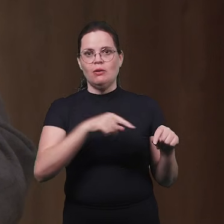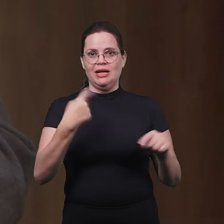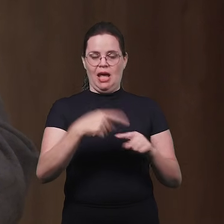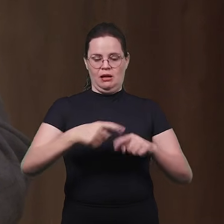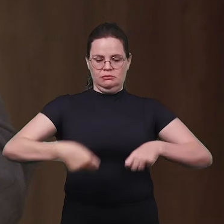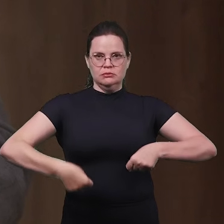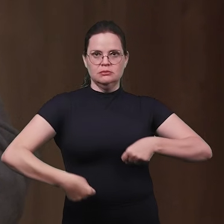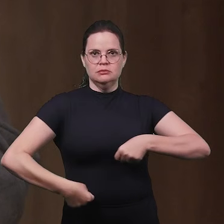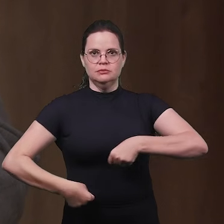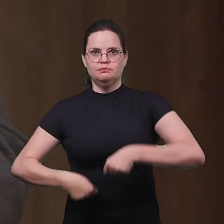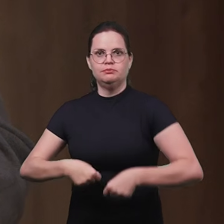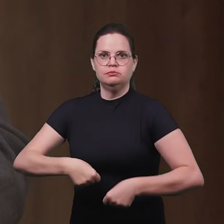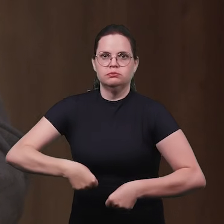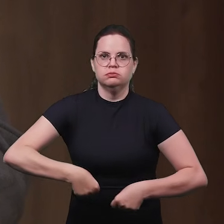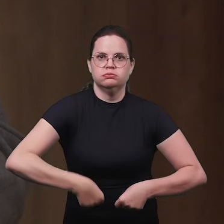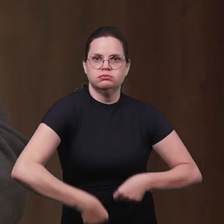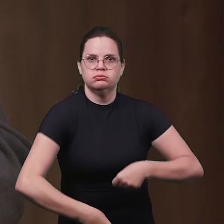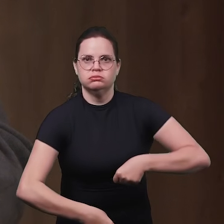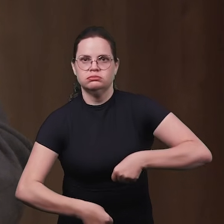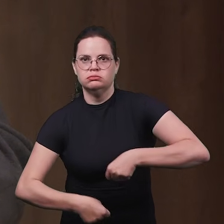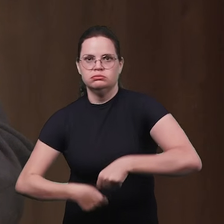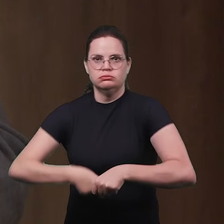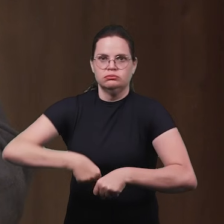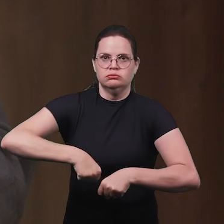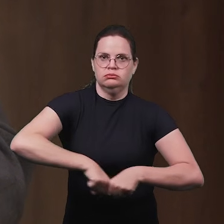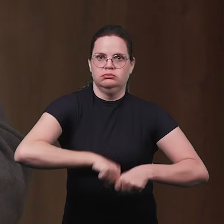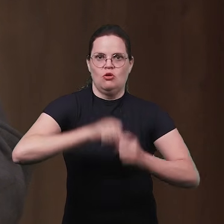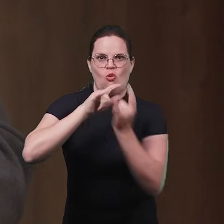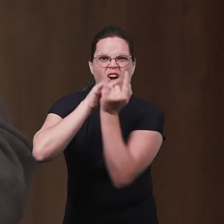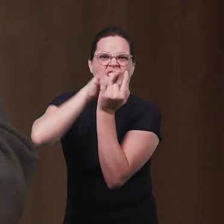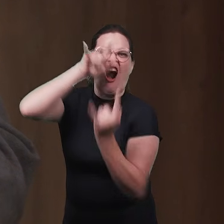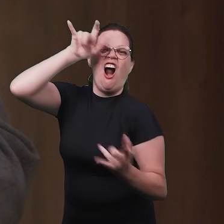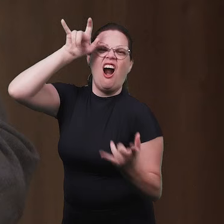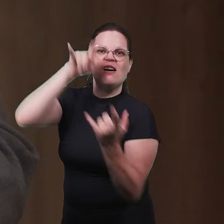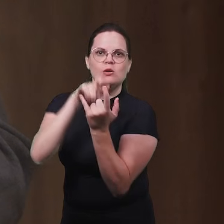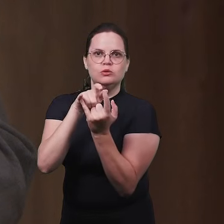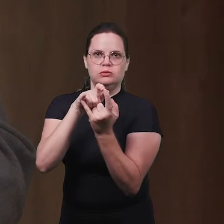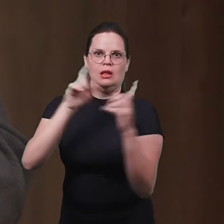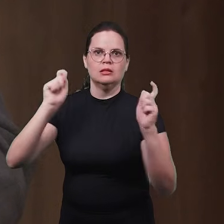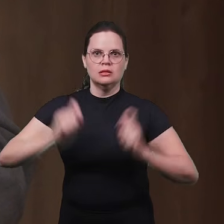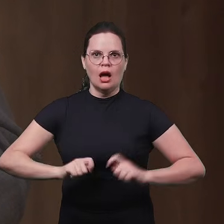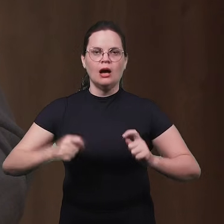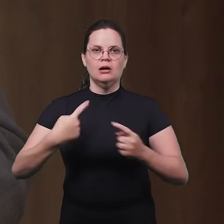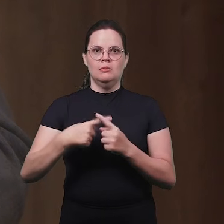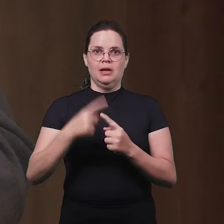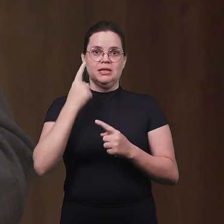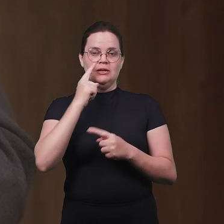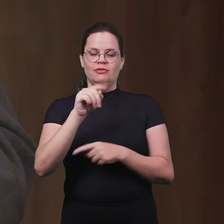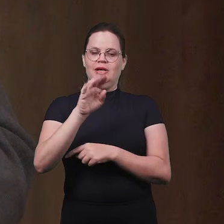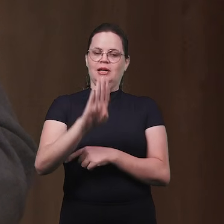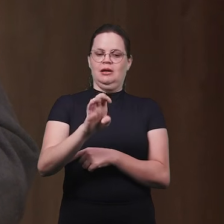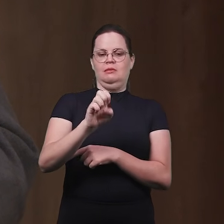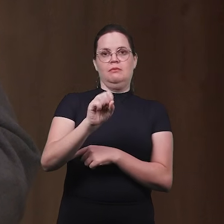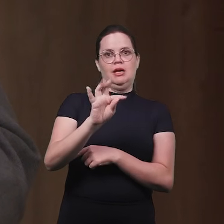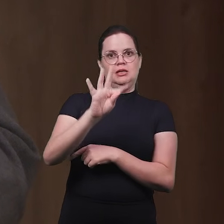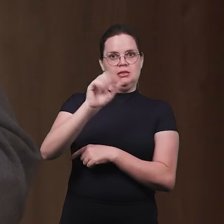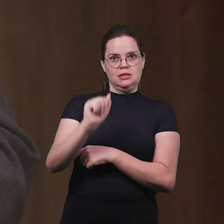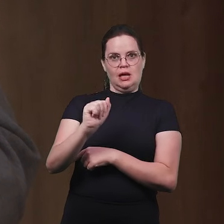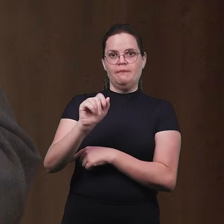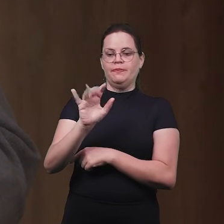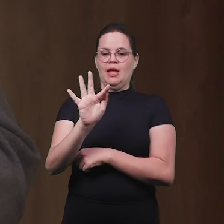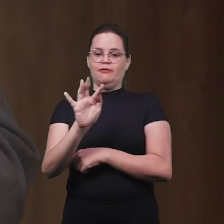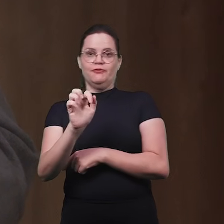animais quadrúpedes e ferozes. Exatamente. É a característica deles. Então, quando se lê besta